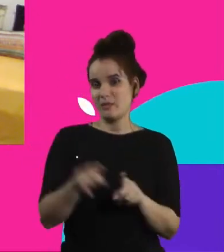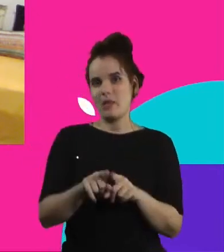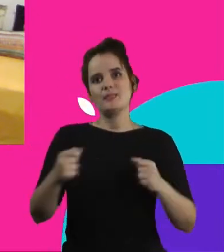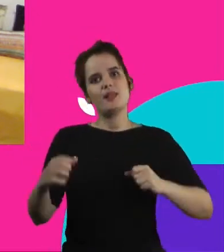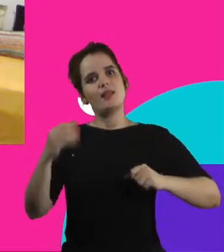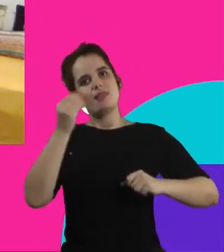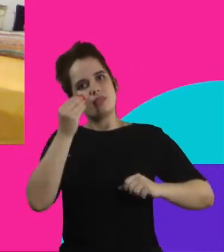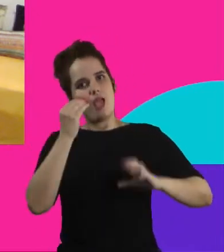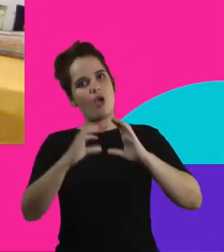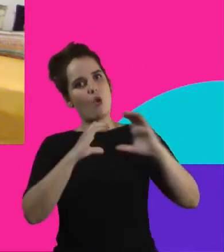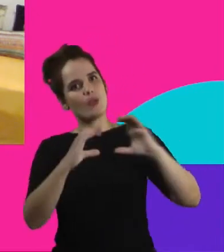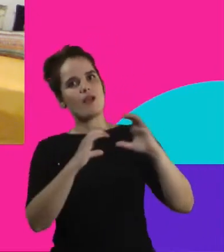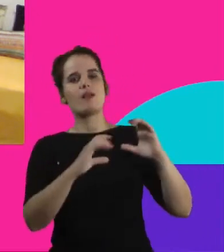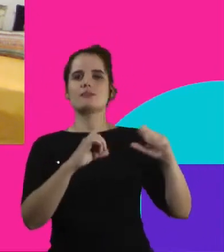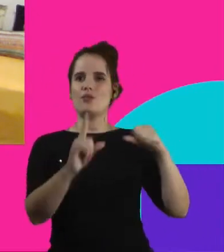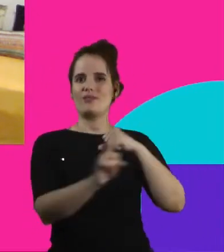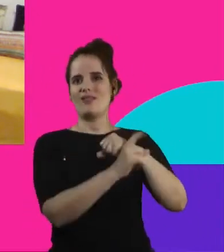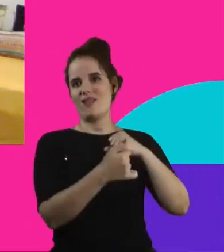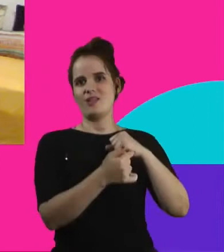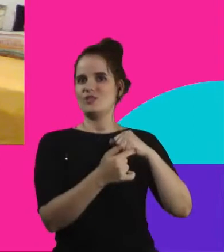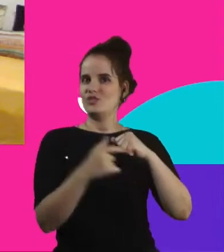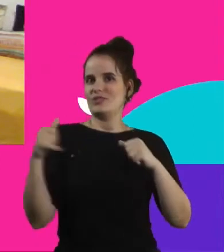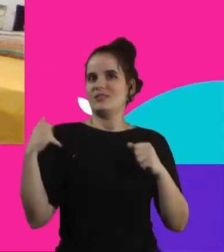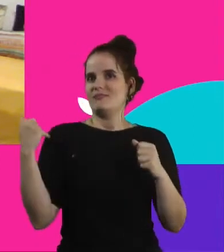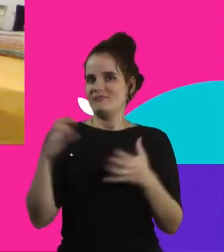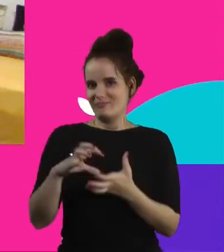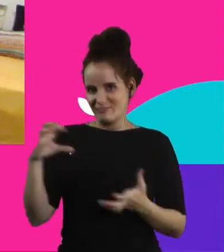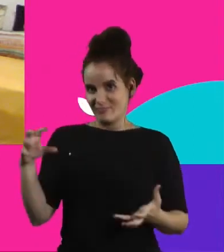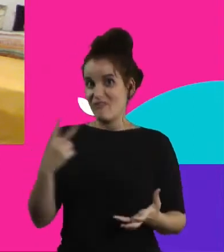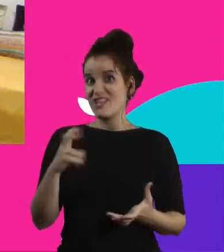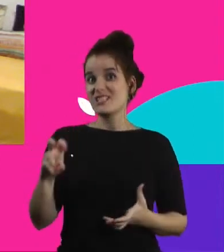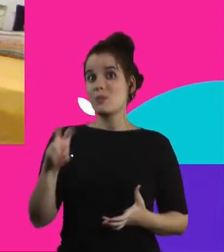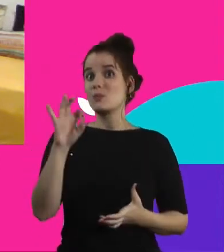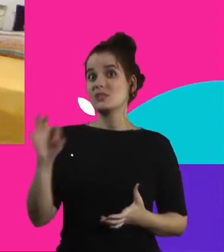mais maduro, que hoje já é mais de 1/4 da população brasileira, eu preciso ter eles dentro de